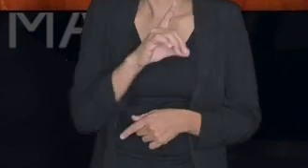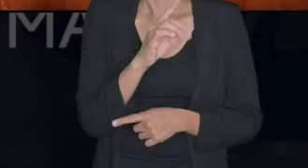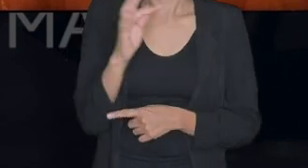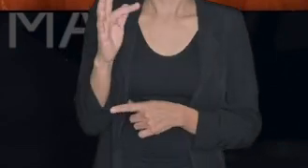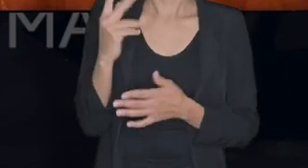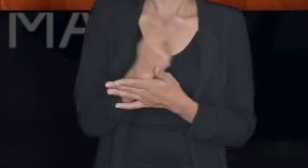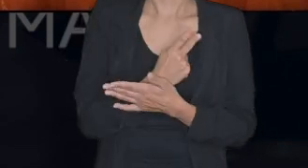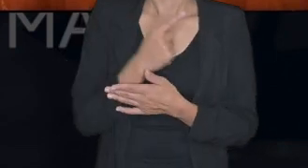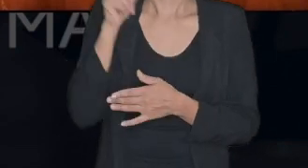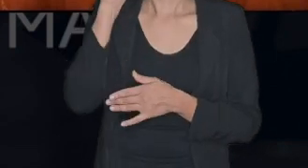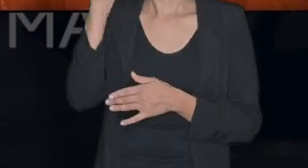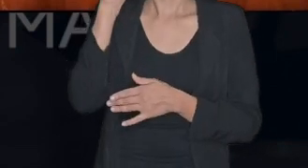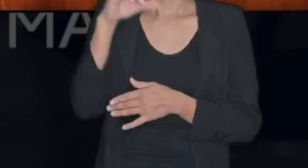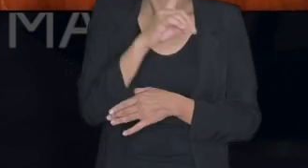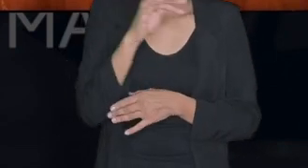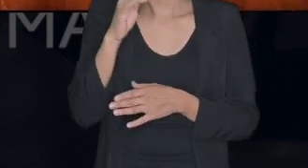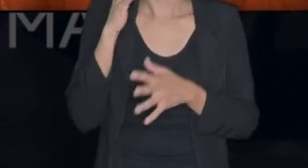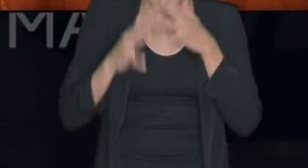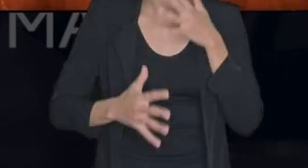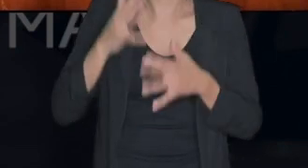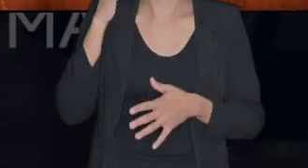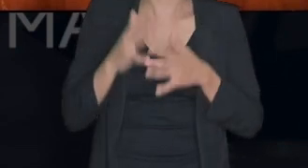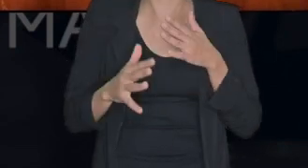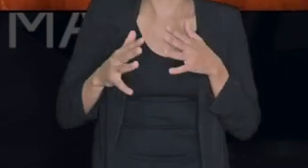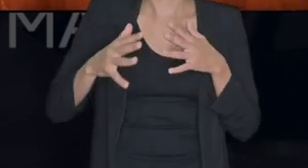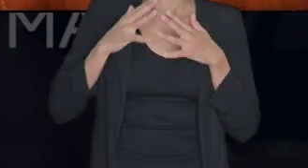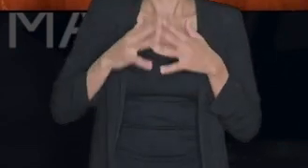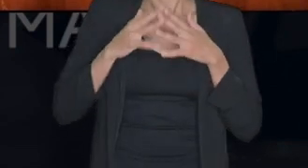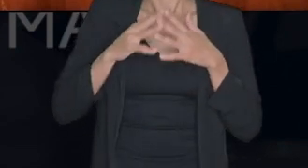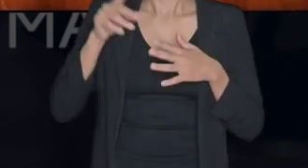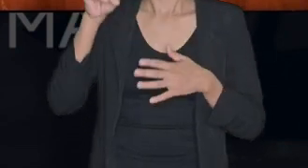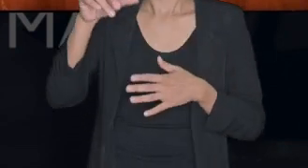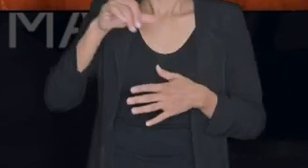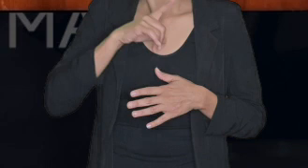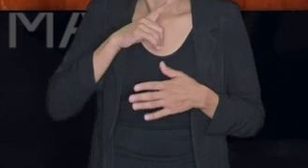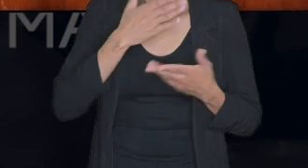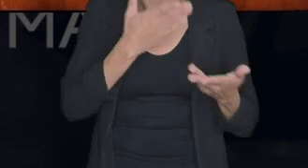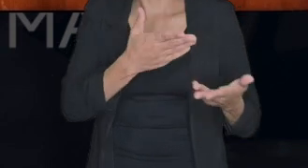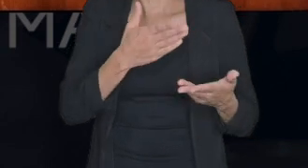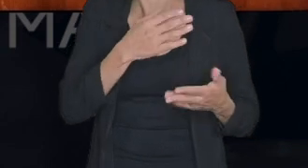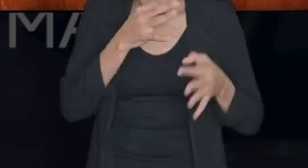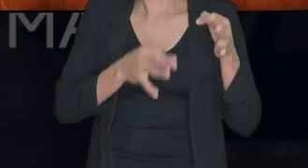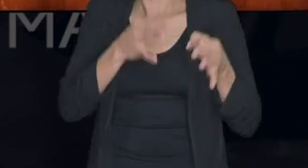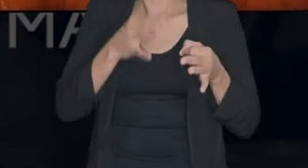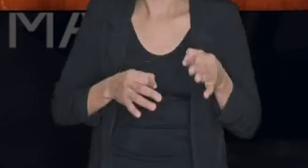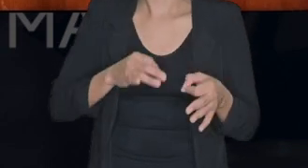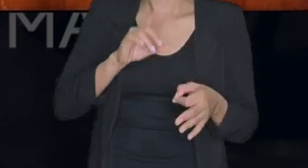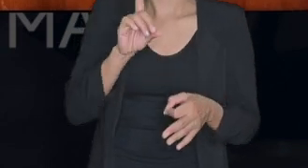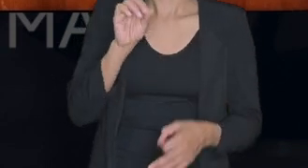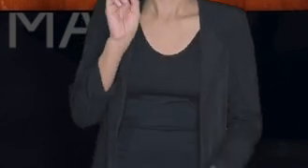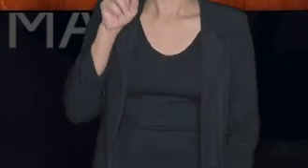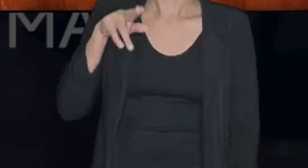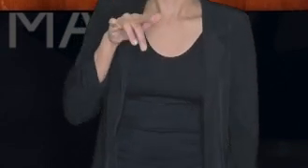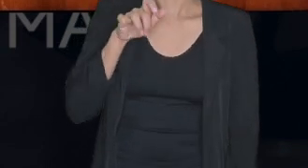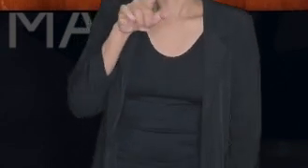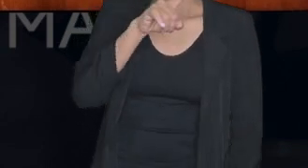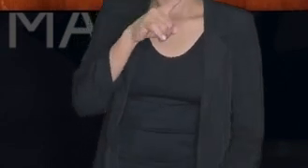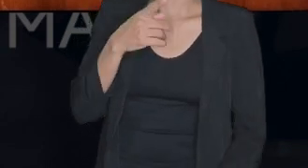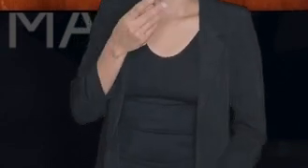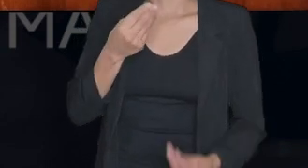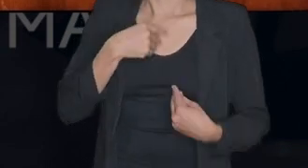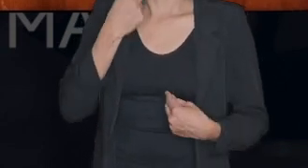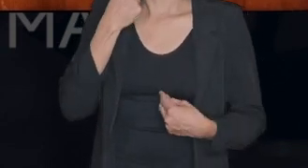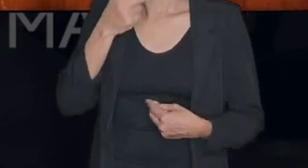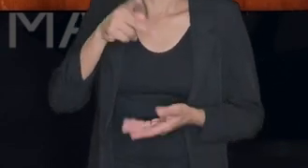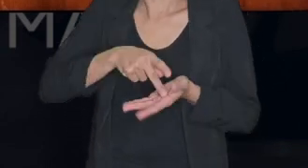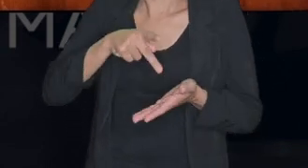caótica. Aqui está o excelentíssimo doutor juiz Daniel Carnacchione, que não me deixa mentir a respeito da